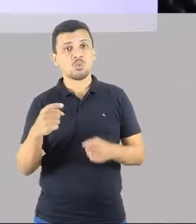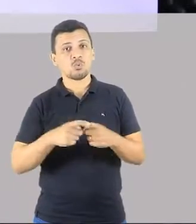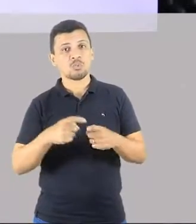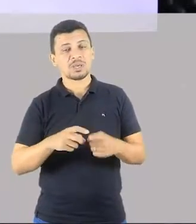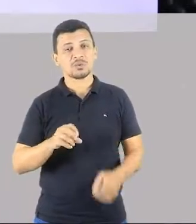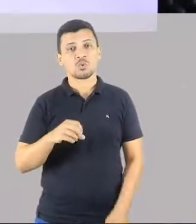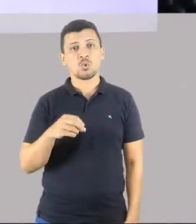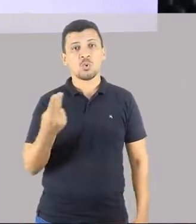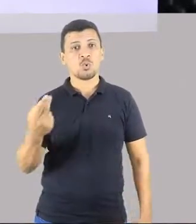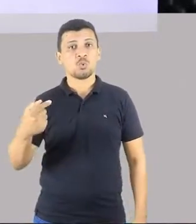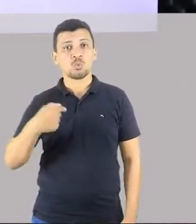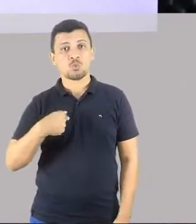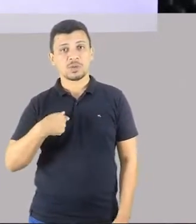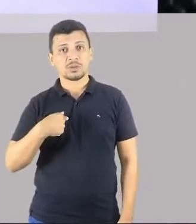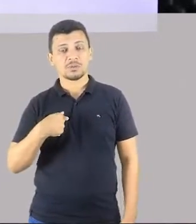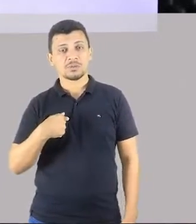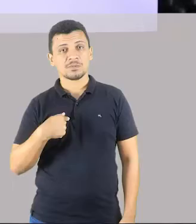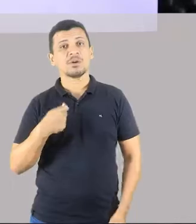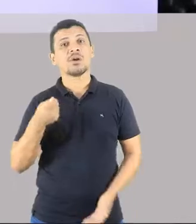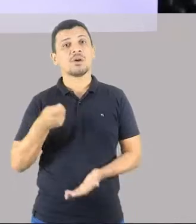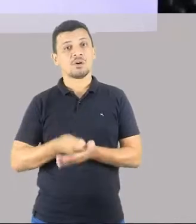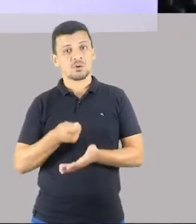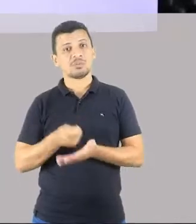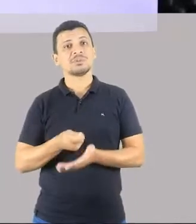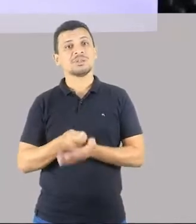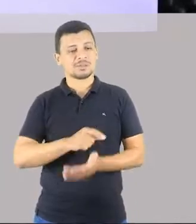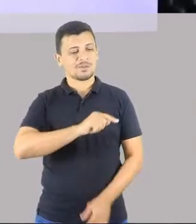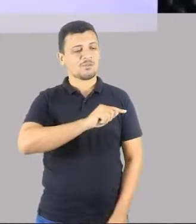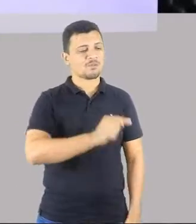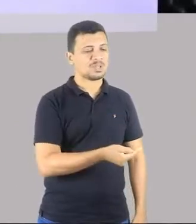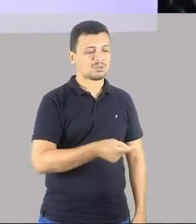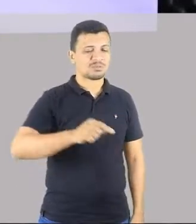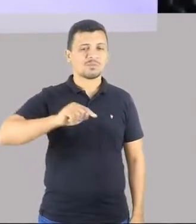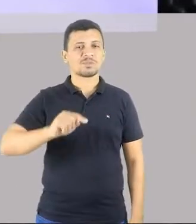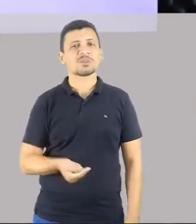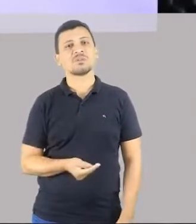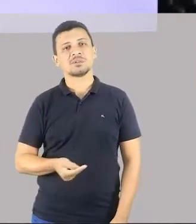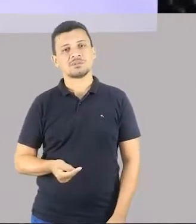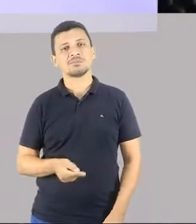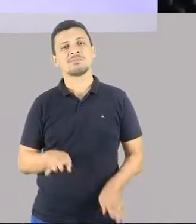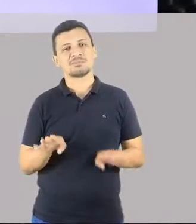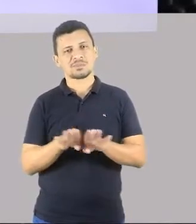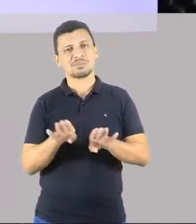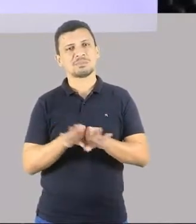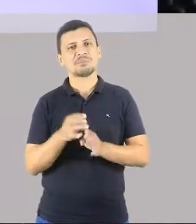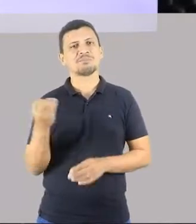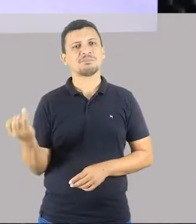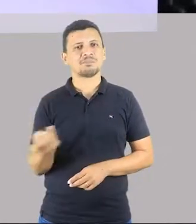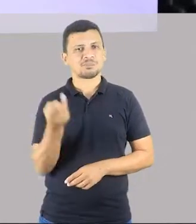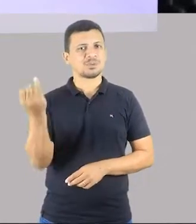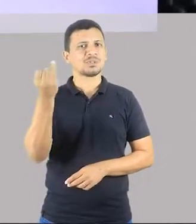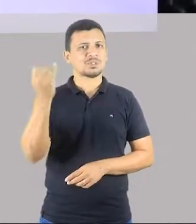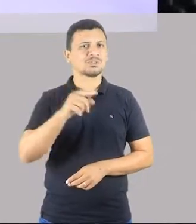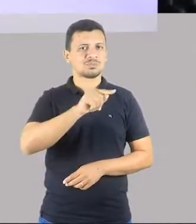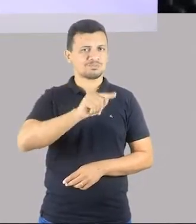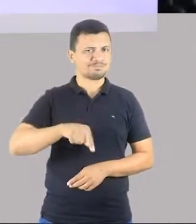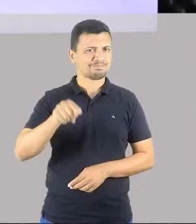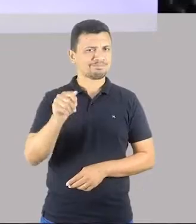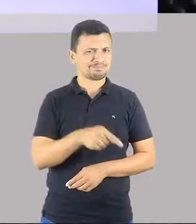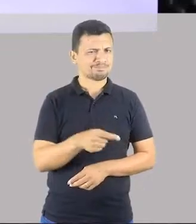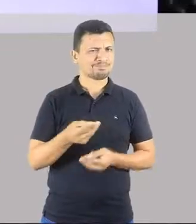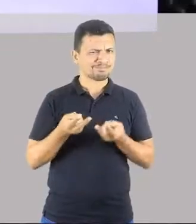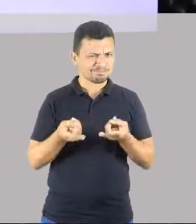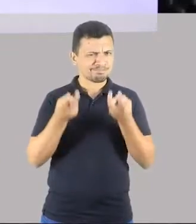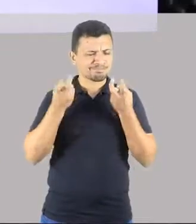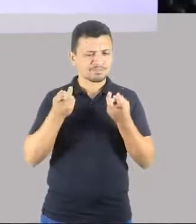certo? Esse ou repetido me obrigaria a vírgula, certo? Então é um detalhezinho importante aí para você assinalar. Mas quem